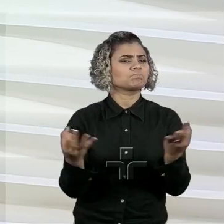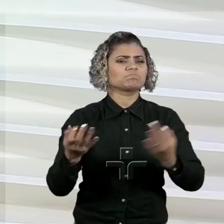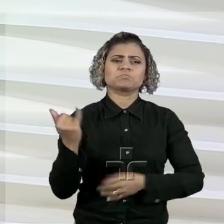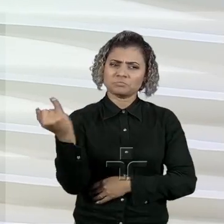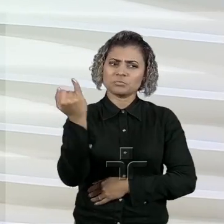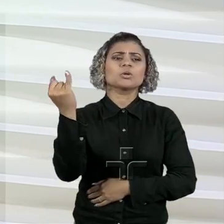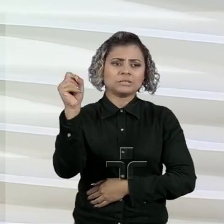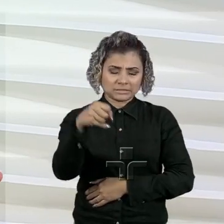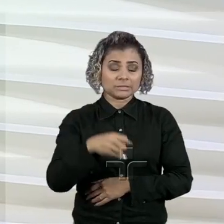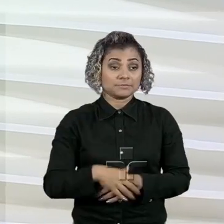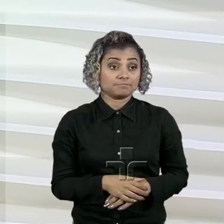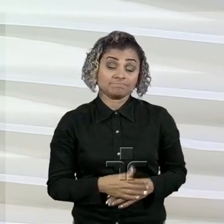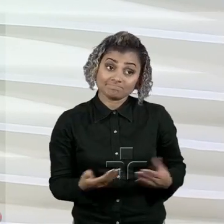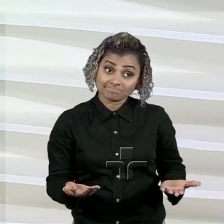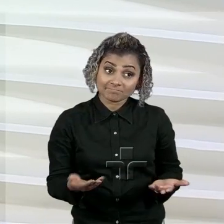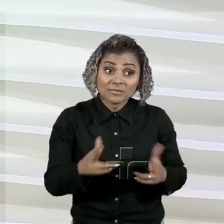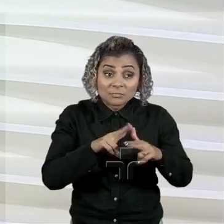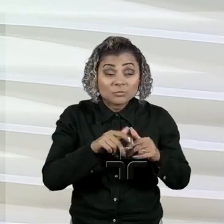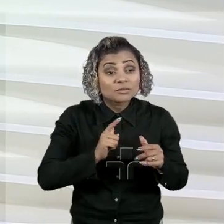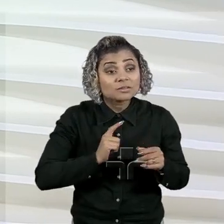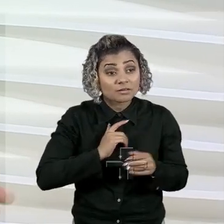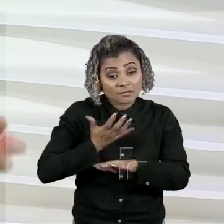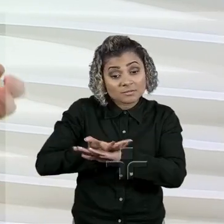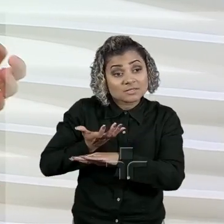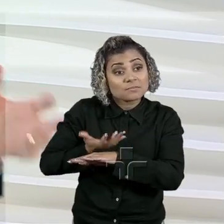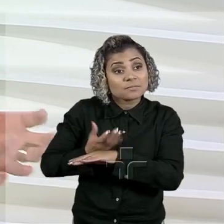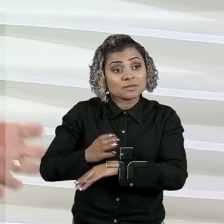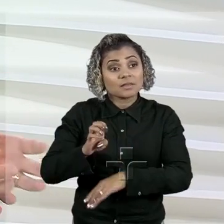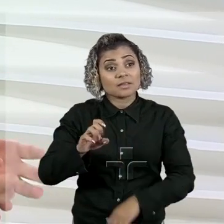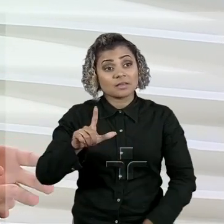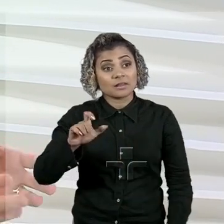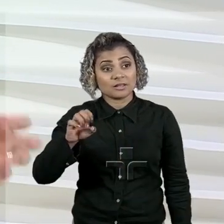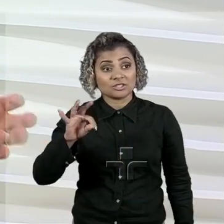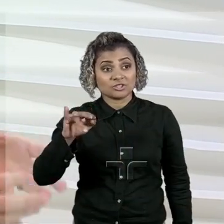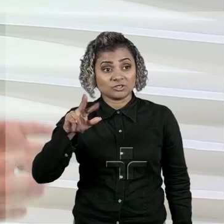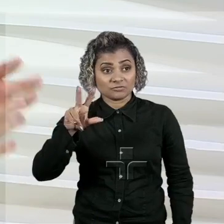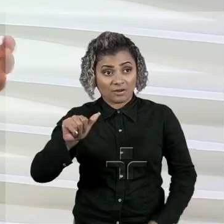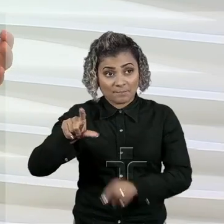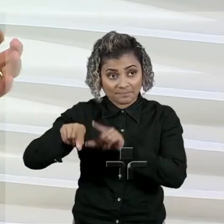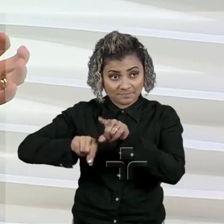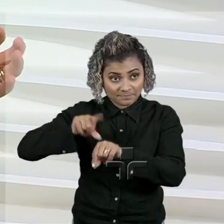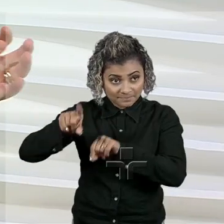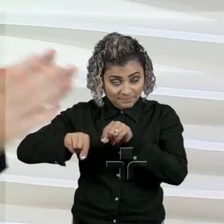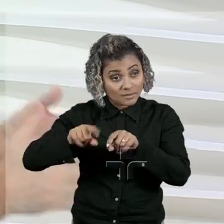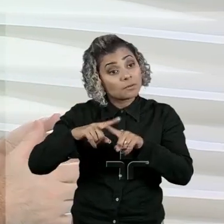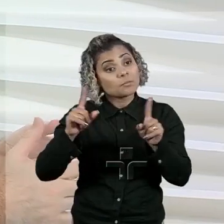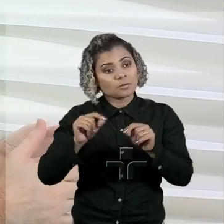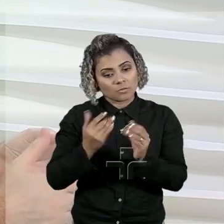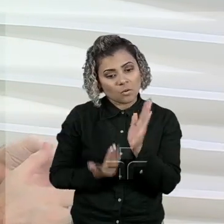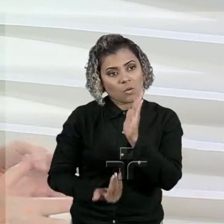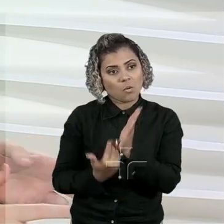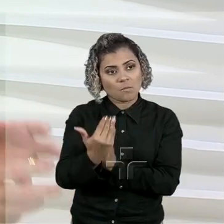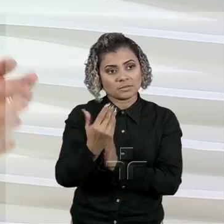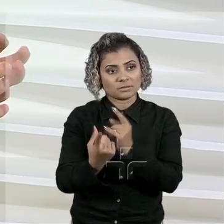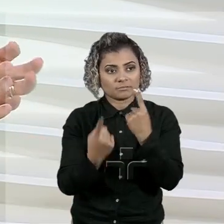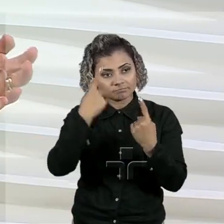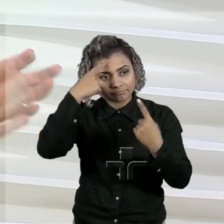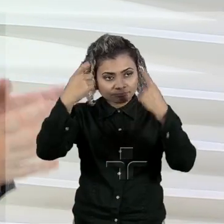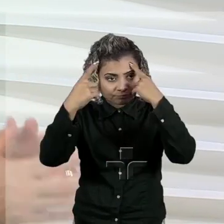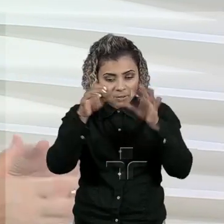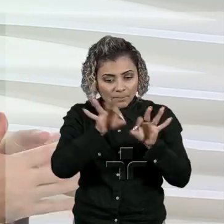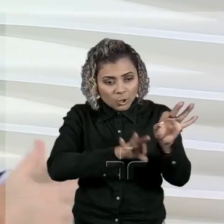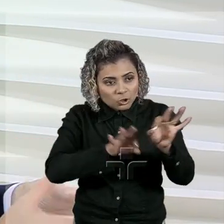mesmo tema. E também temos as eletivas, que aí a capacidade de criação, que aí vai ser criada a partir dos projetos de vidas,